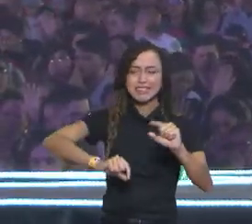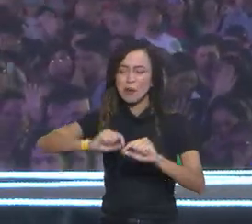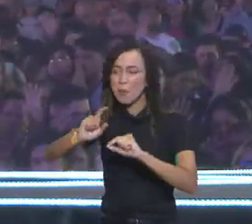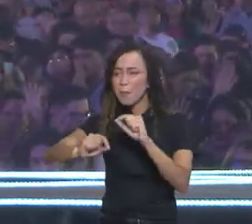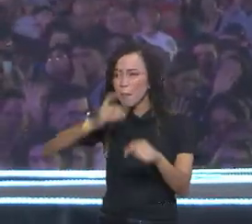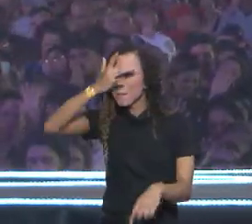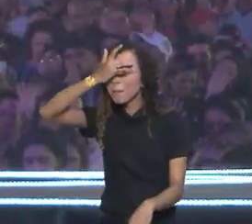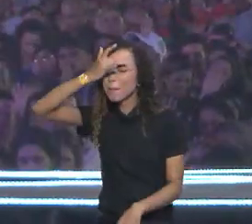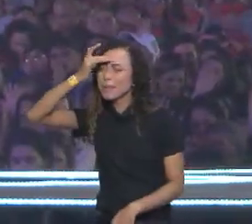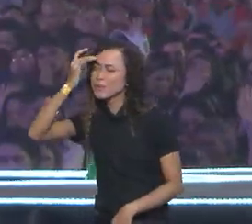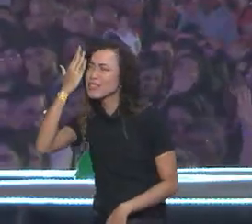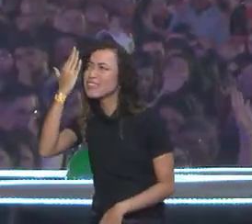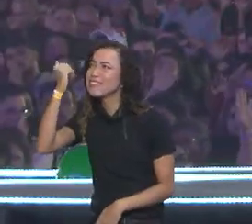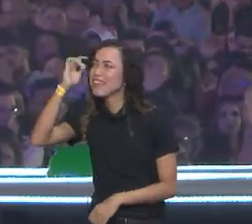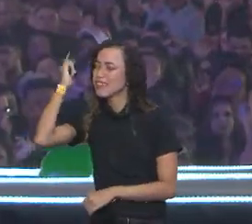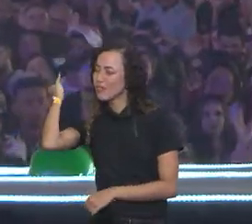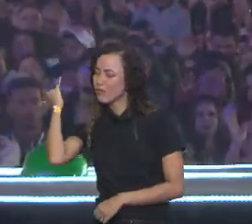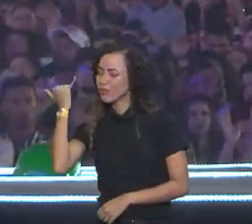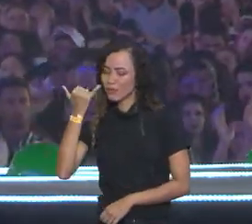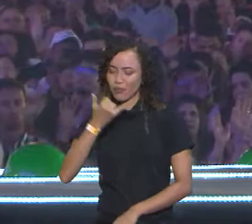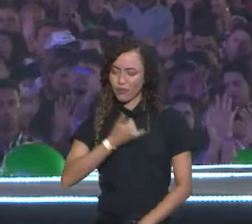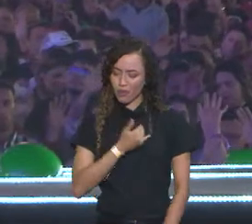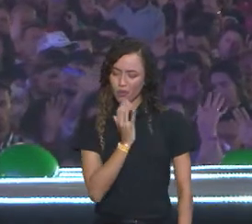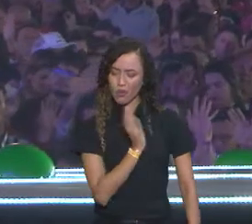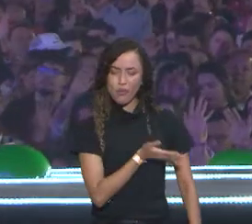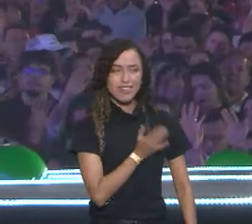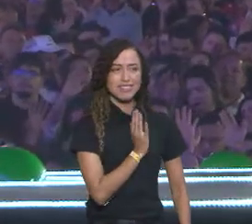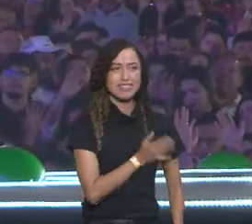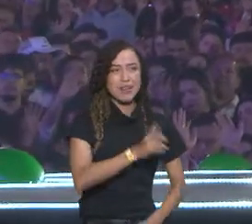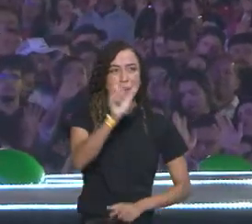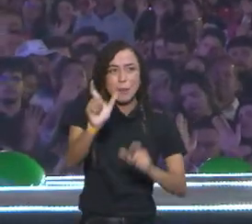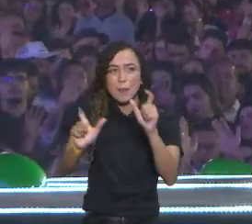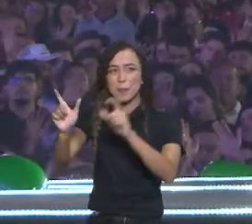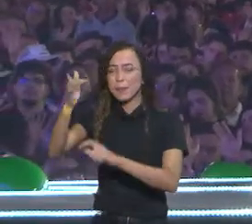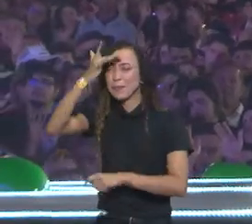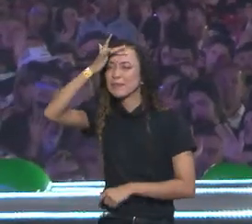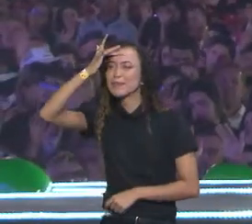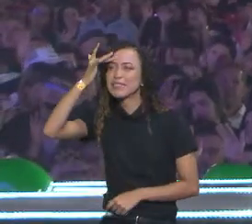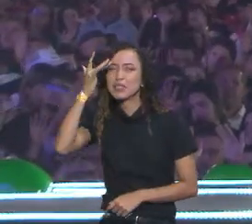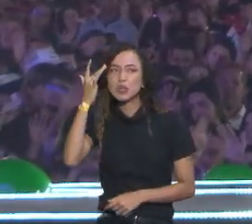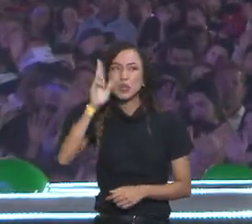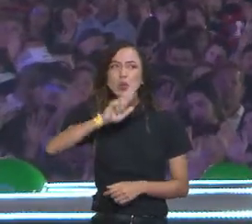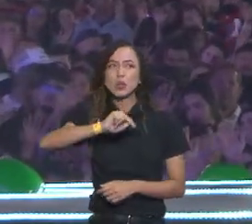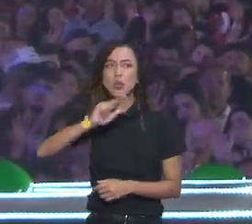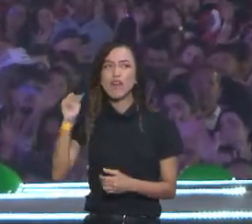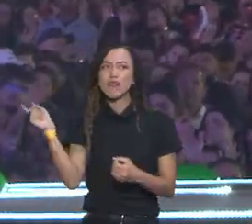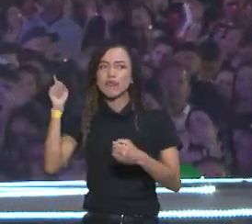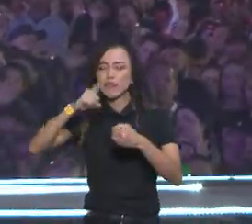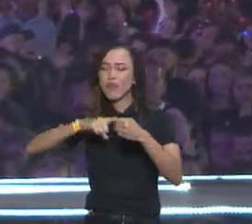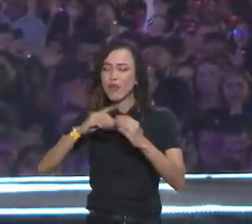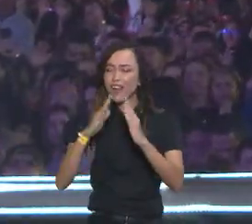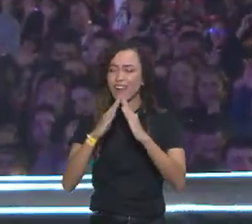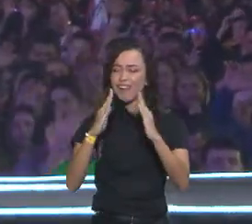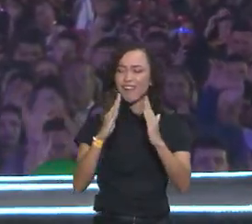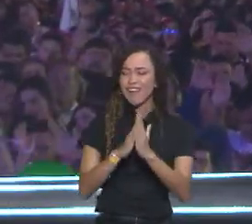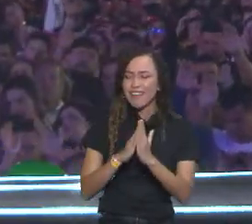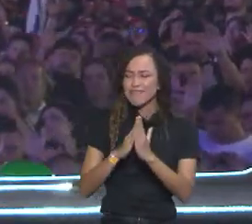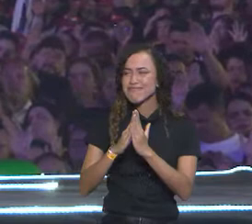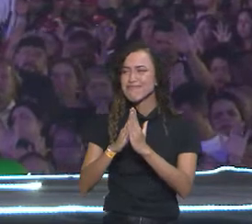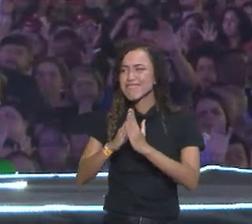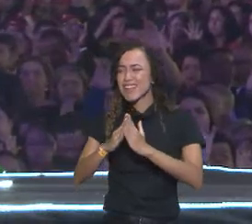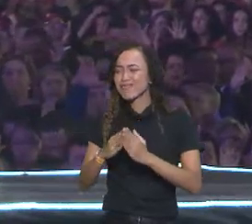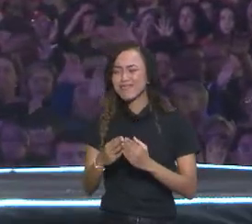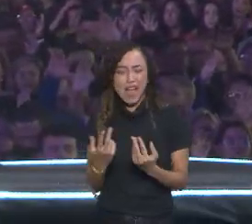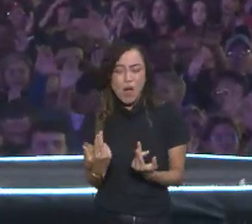tu estás falando ao coração de muitas pessoas aqui nesse lugar que ninguém volte para casa sem a resposta que está buscando